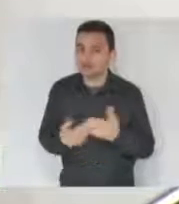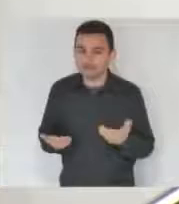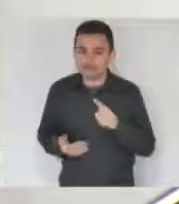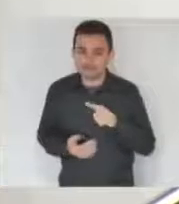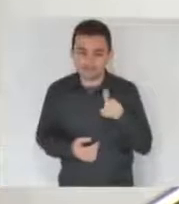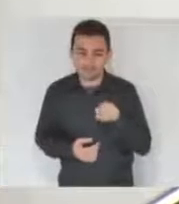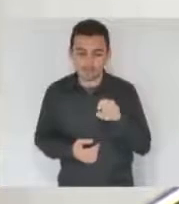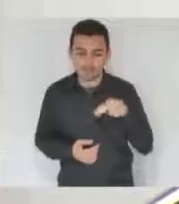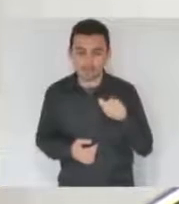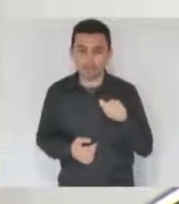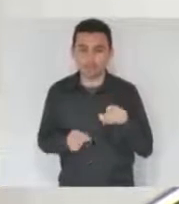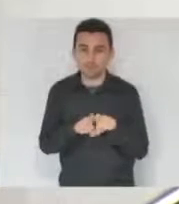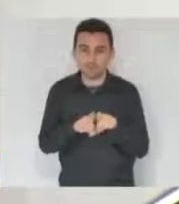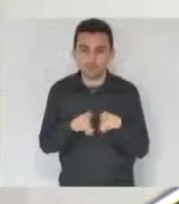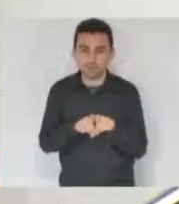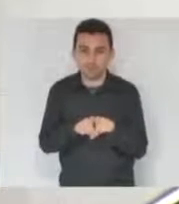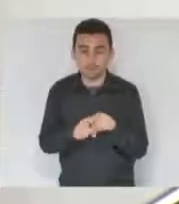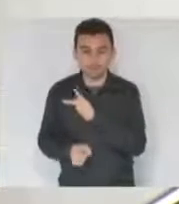o novo presidente do Trade Turístico